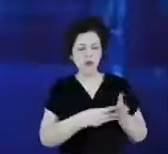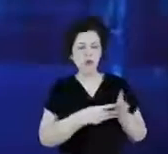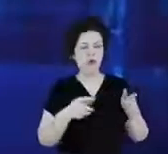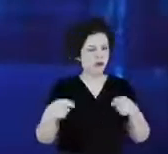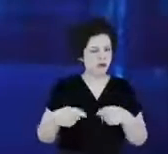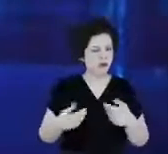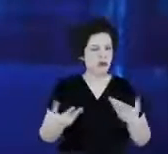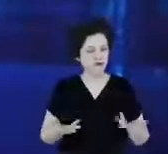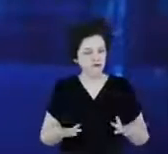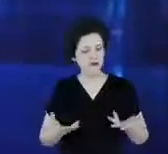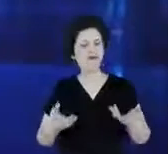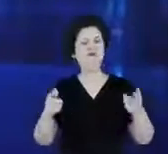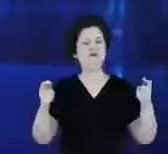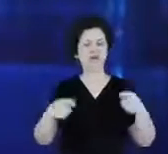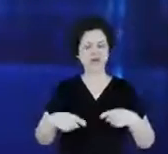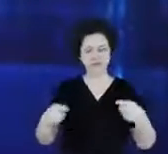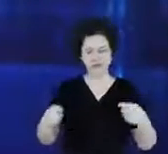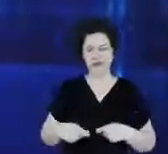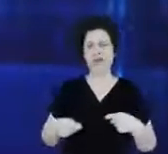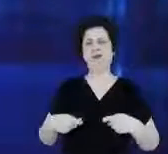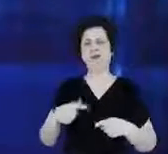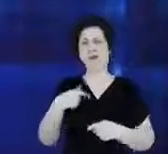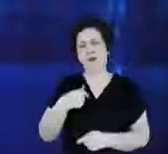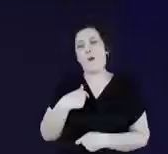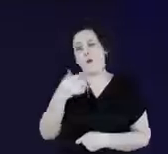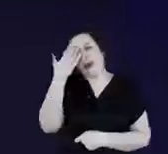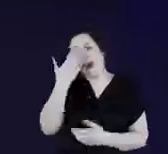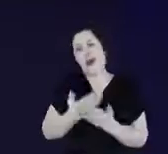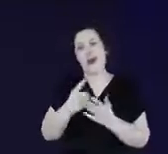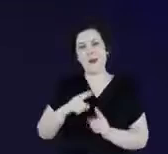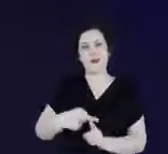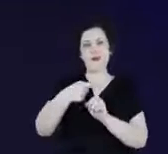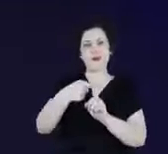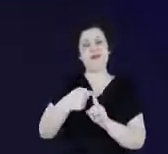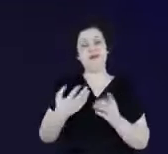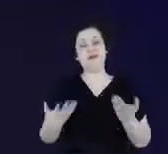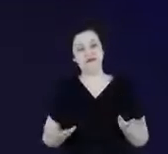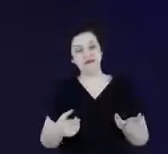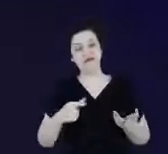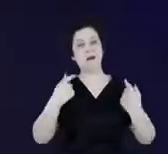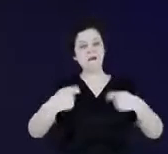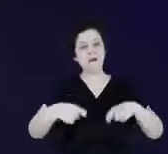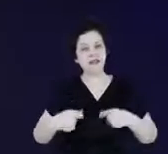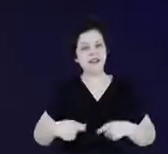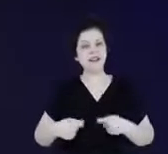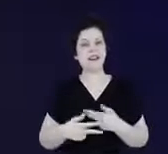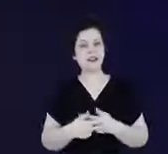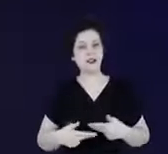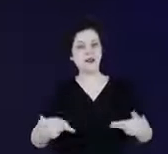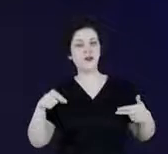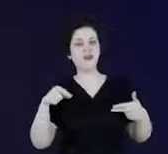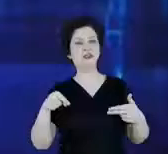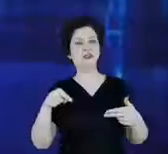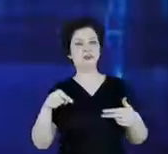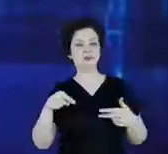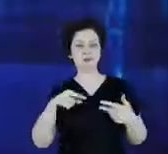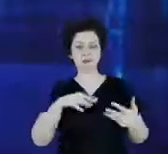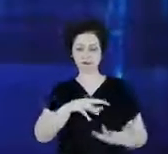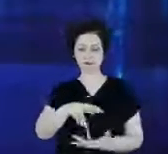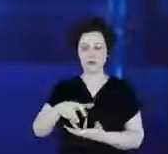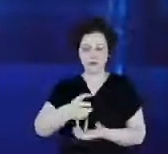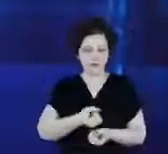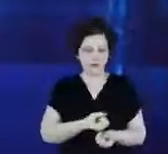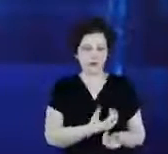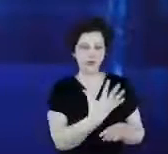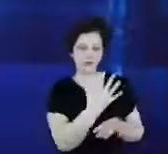é possível totalmente possível entendeu então eu sou eu sou otimista eu acho que a gente tem que fazer essas coisas e aí o mundo tem que se inspirar